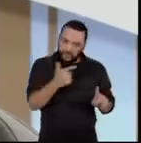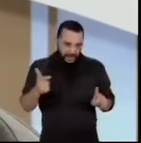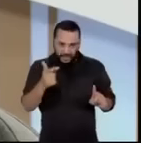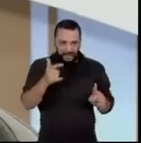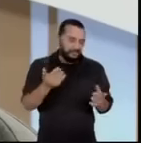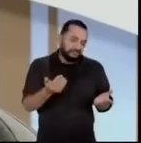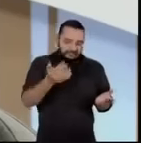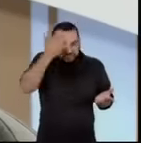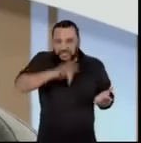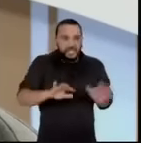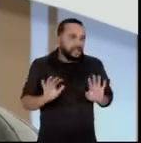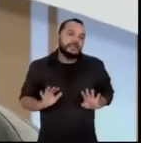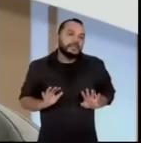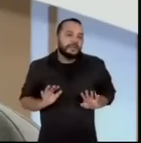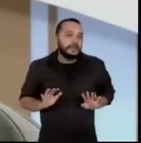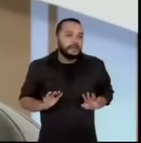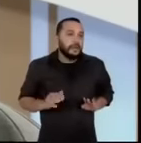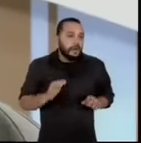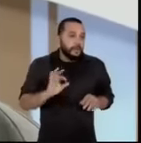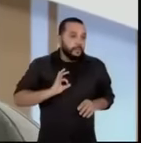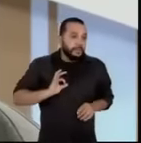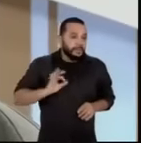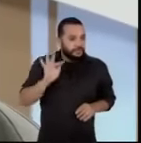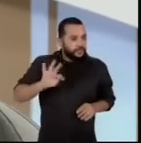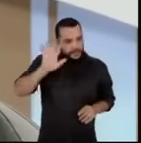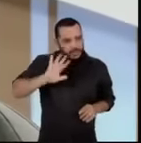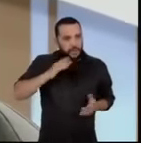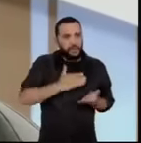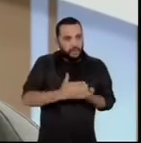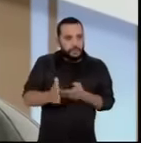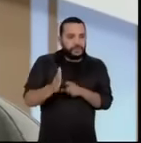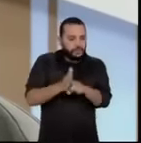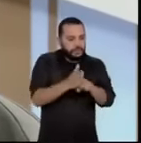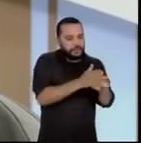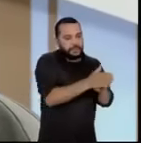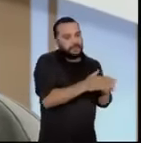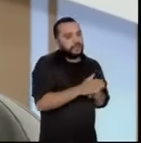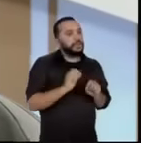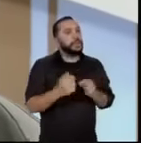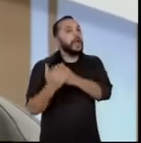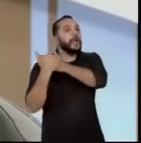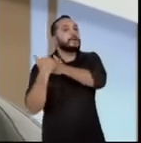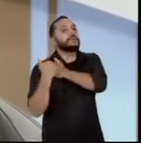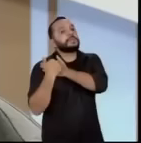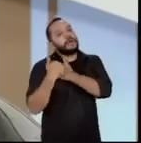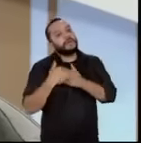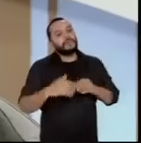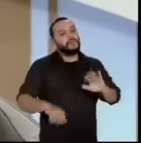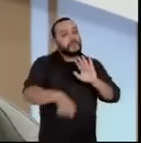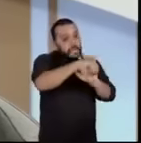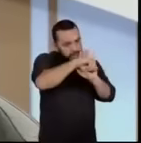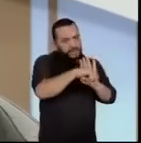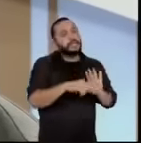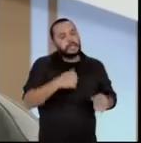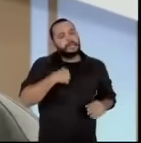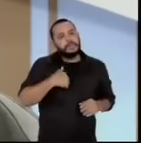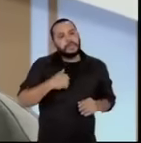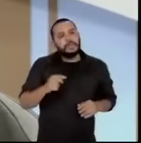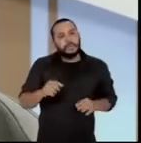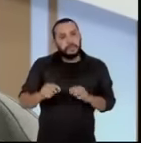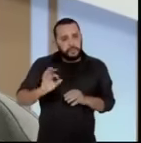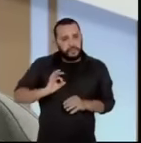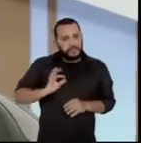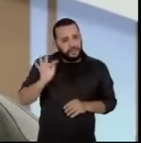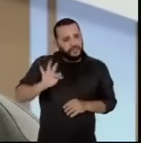Federal instaurou para apurar responsabilidades e eventualmente, autoria dessas ações criminosas deve chegar a bom termo.